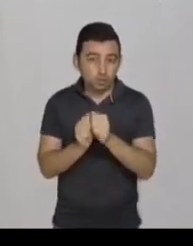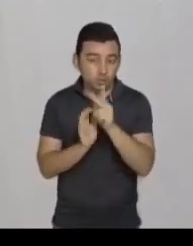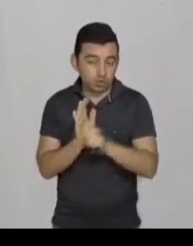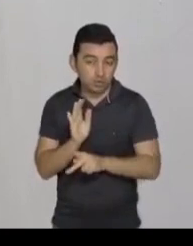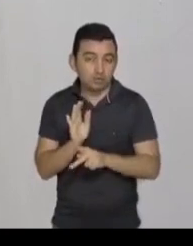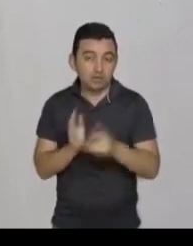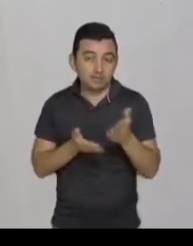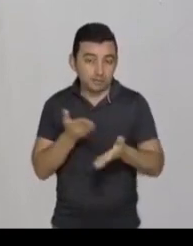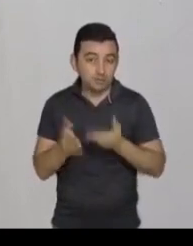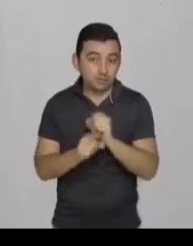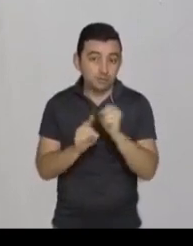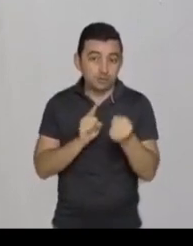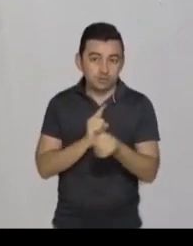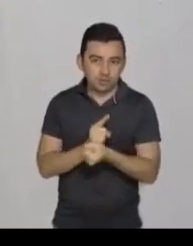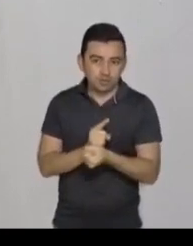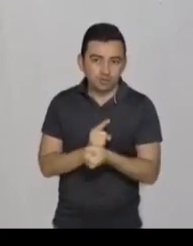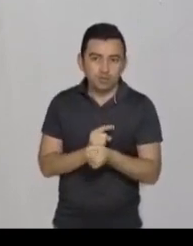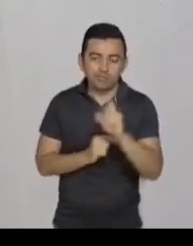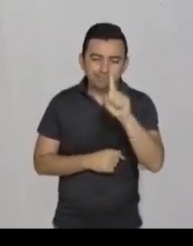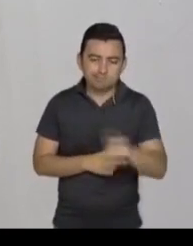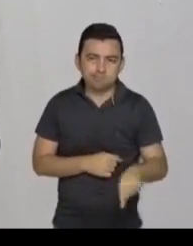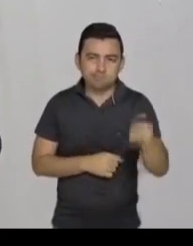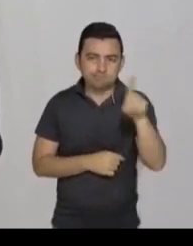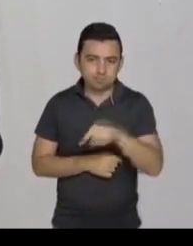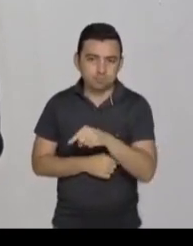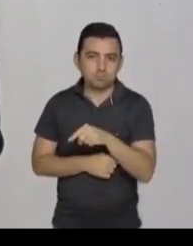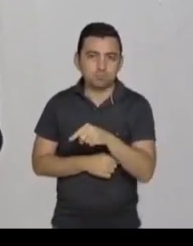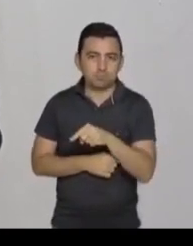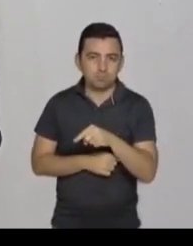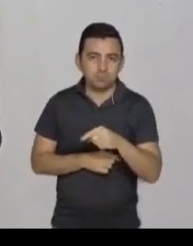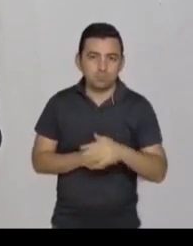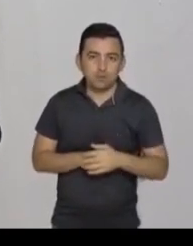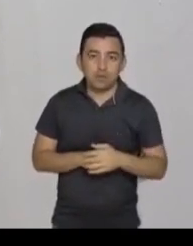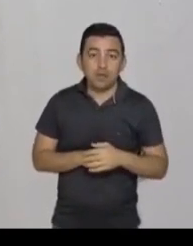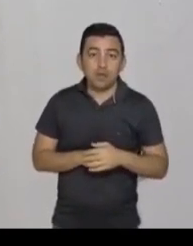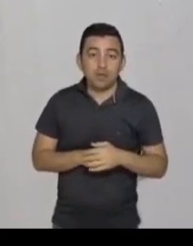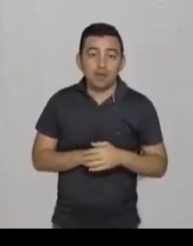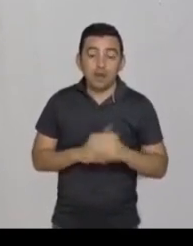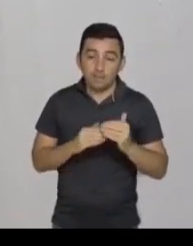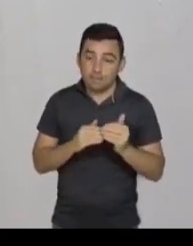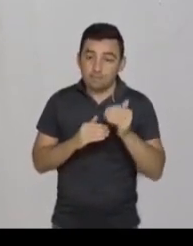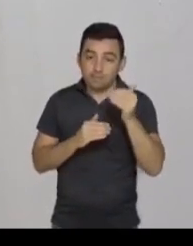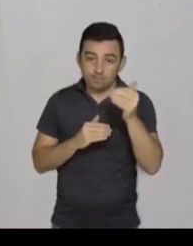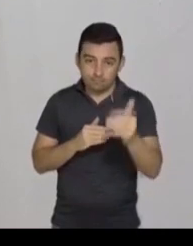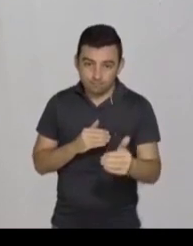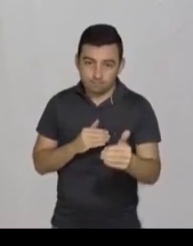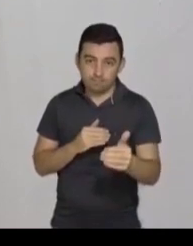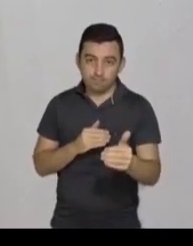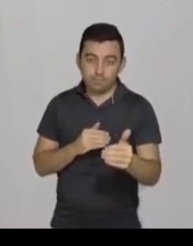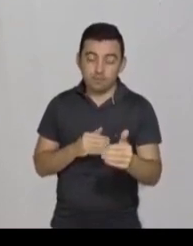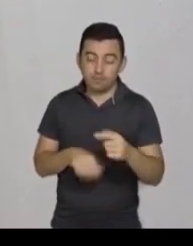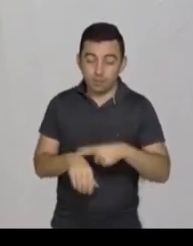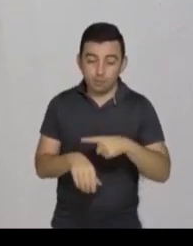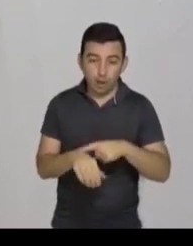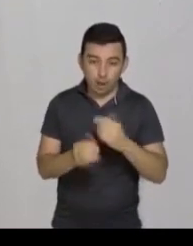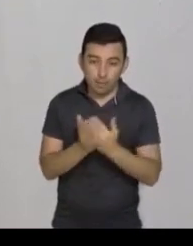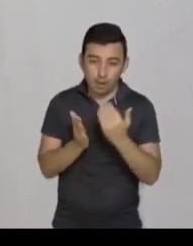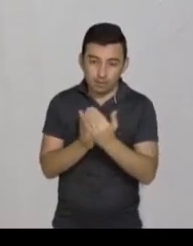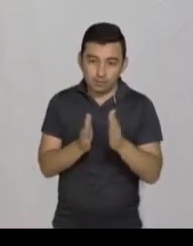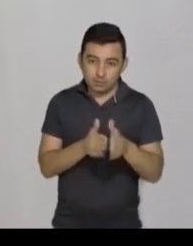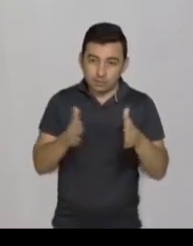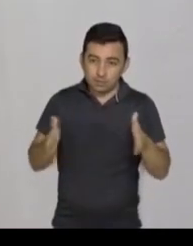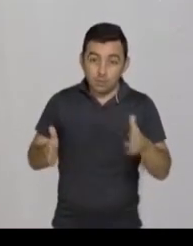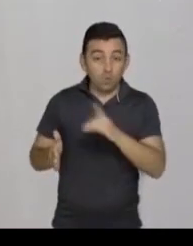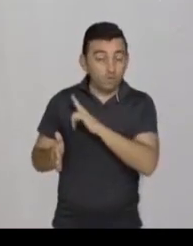Social foi vetado a prorrogação desse projeto é por parte